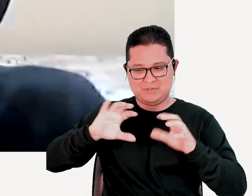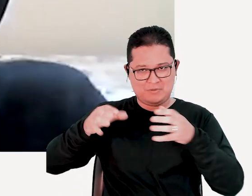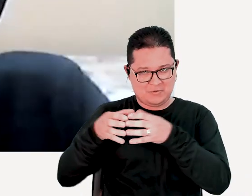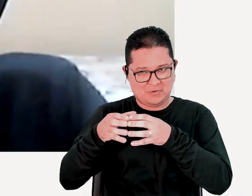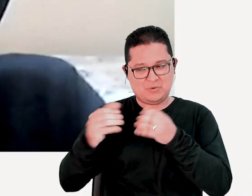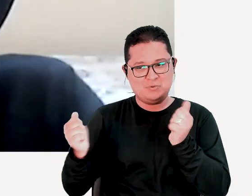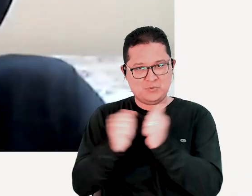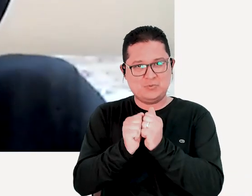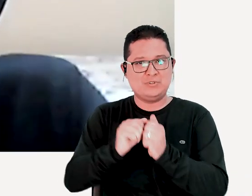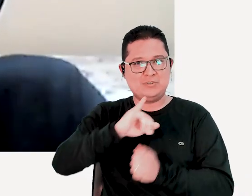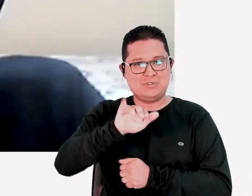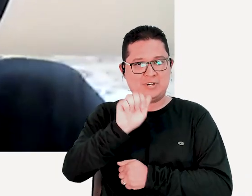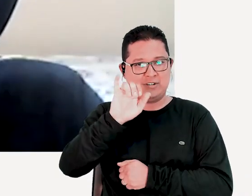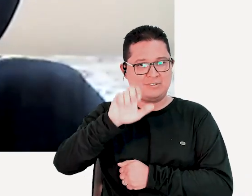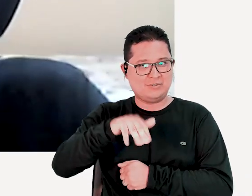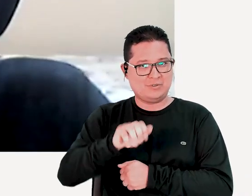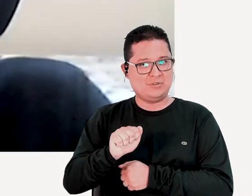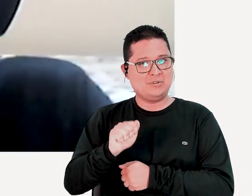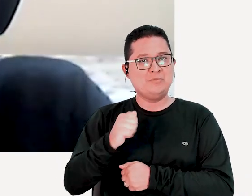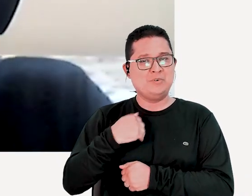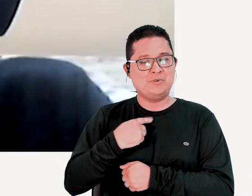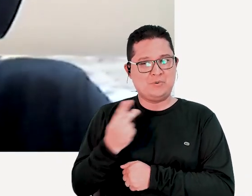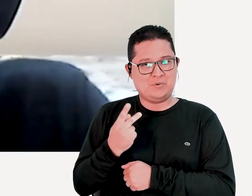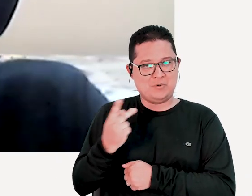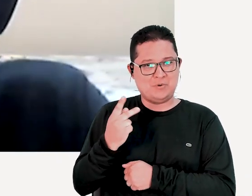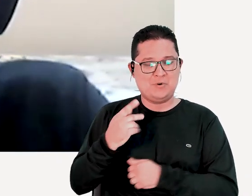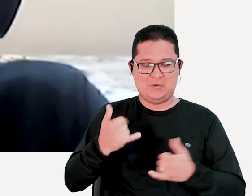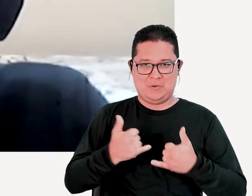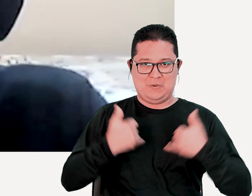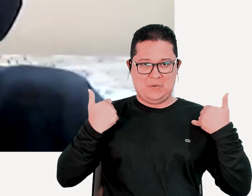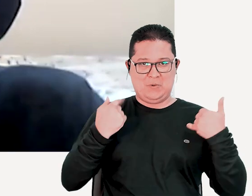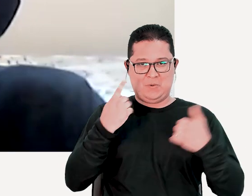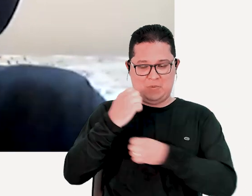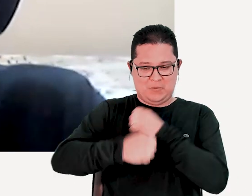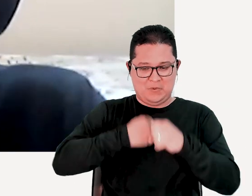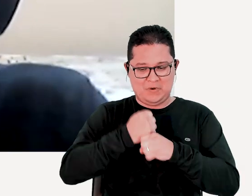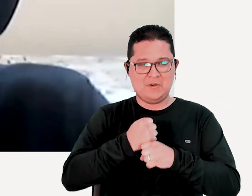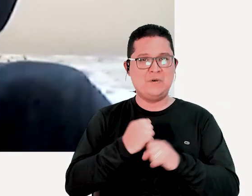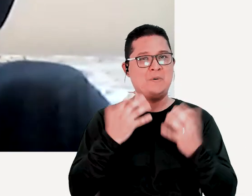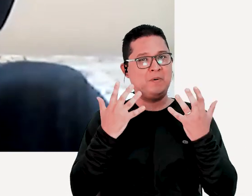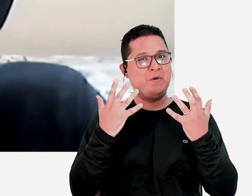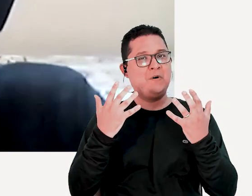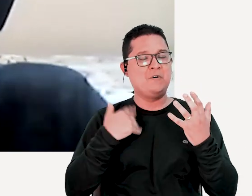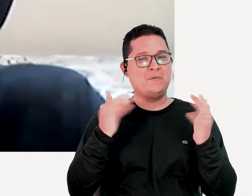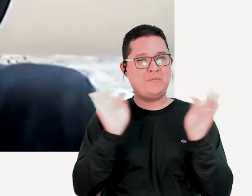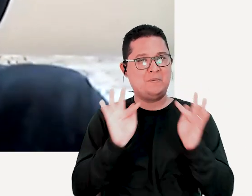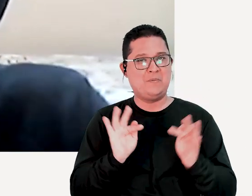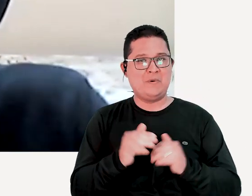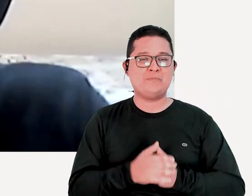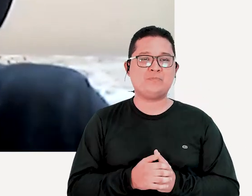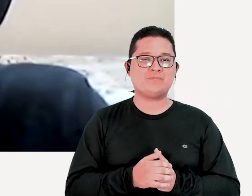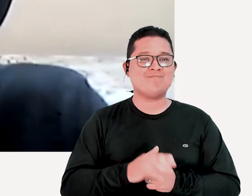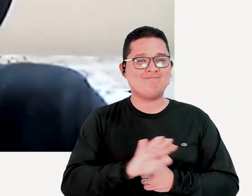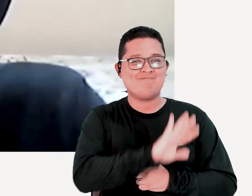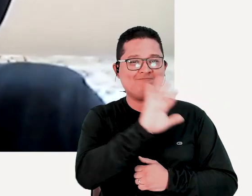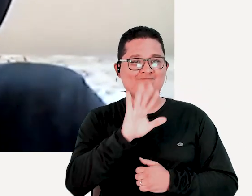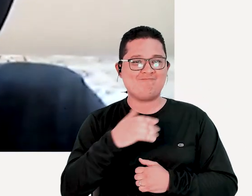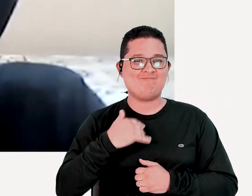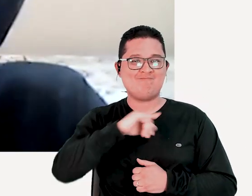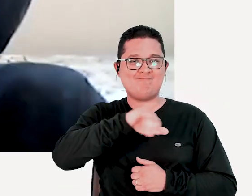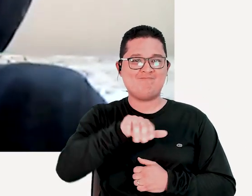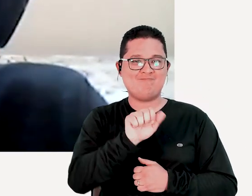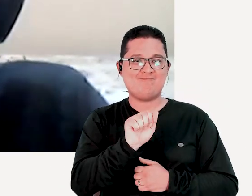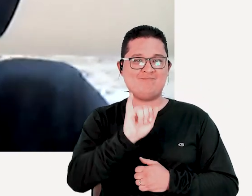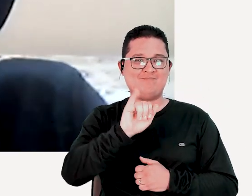Fala pessoal, aqui é a Jailma Souza. Atualmente eu sou UX Writer, especialista em chatbots na